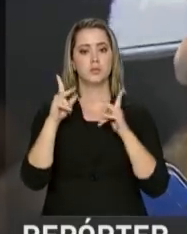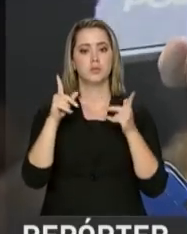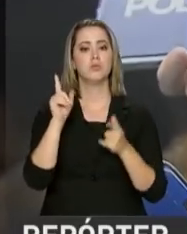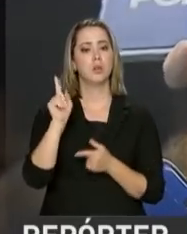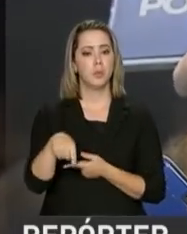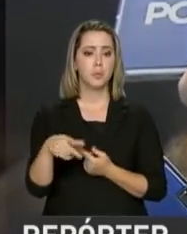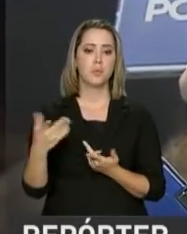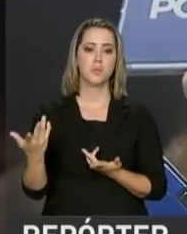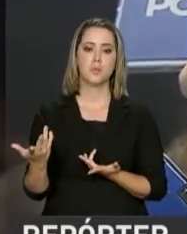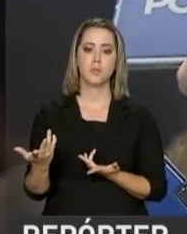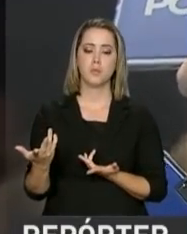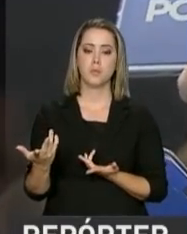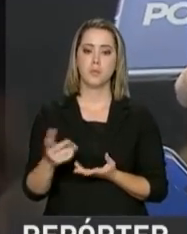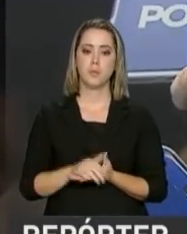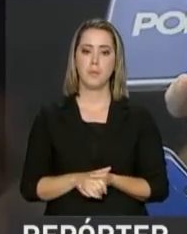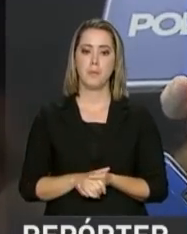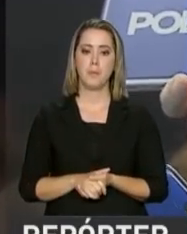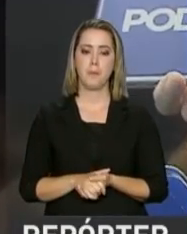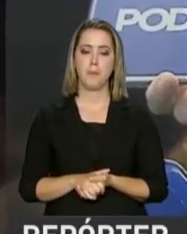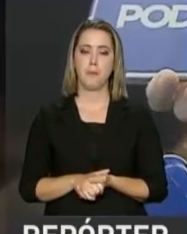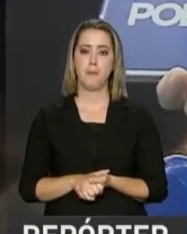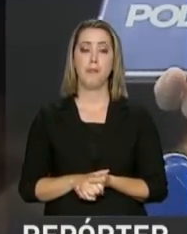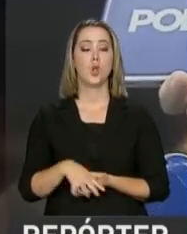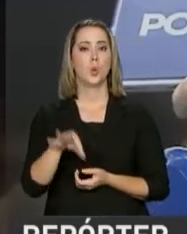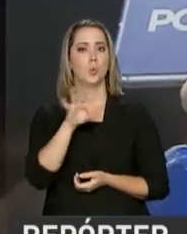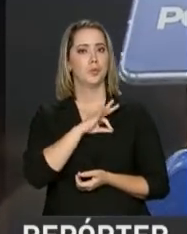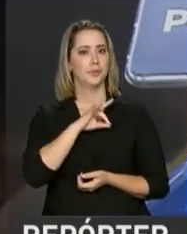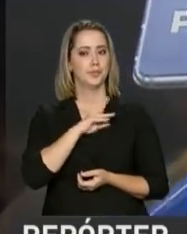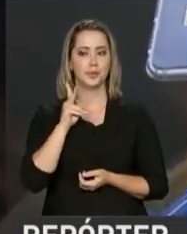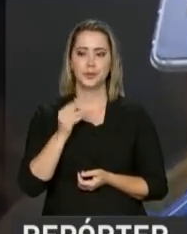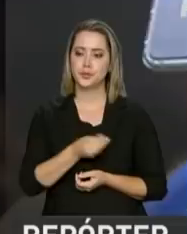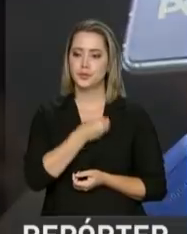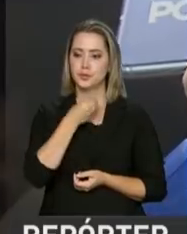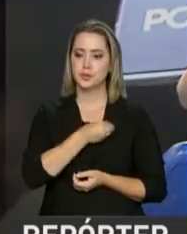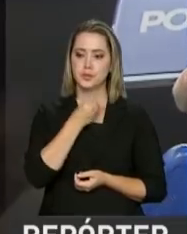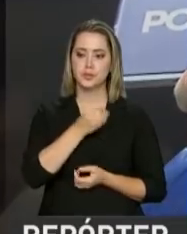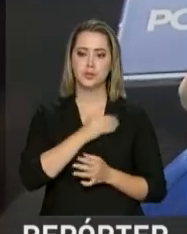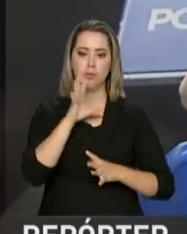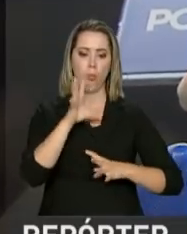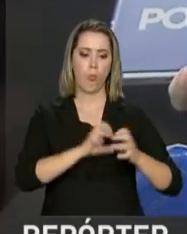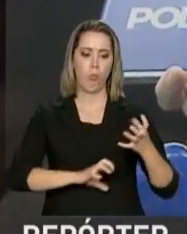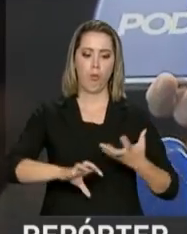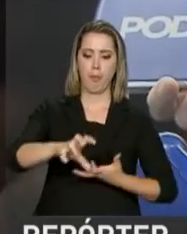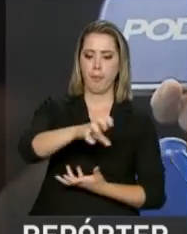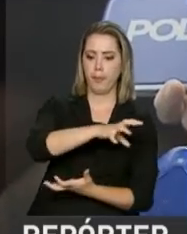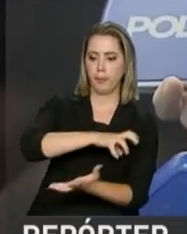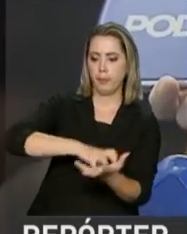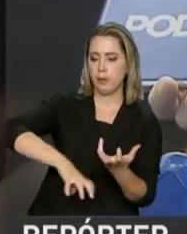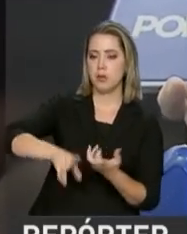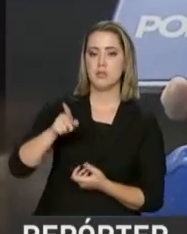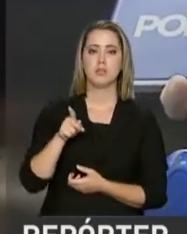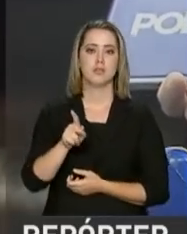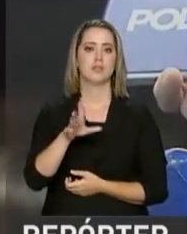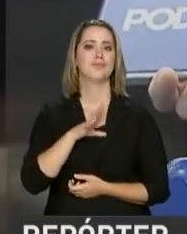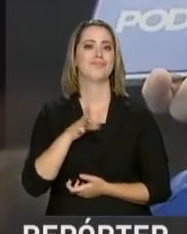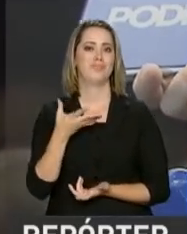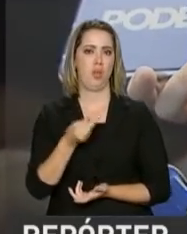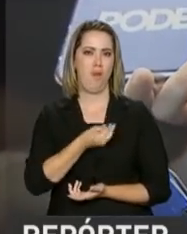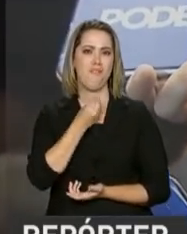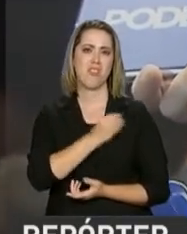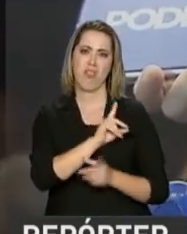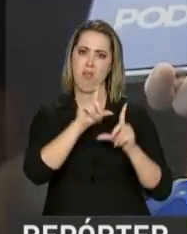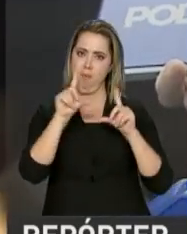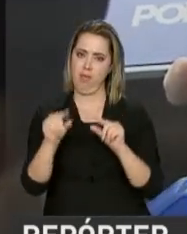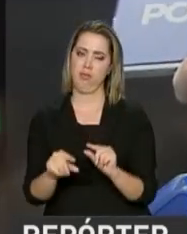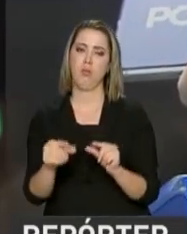é ah o policial vive uma guerra permanente policial tem uma expectativa média de vida inferior